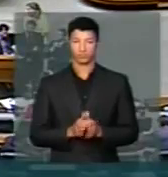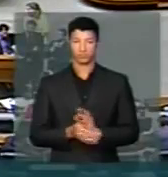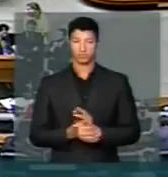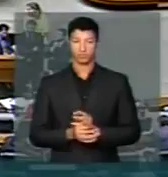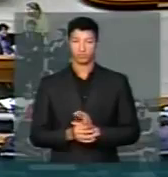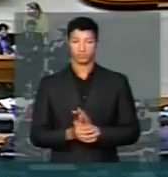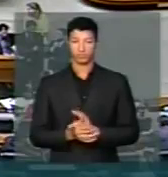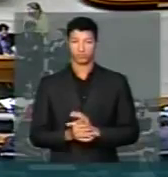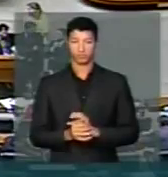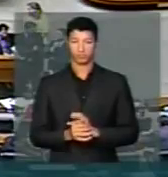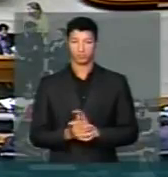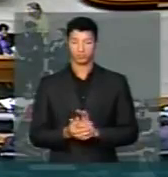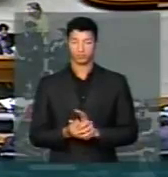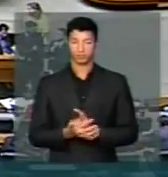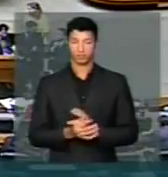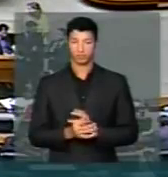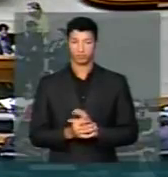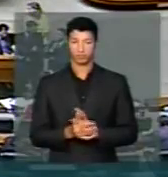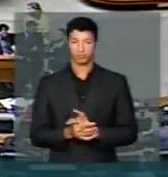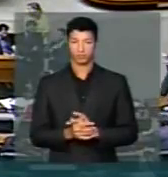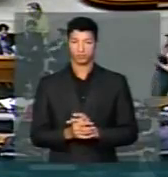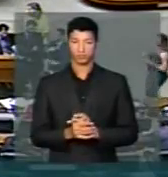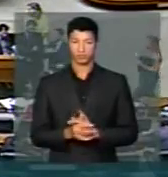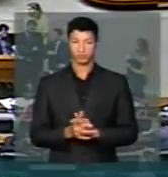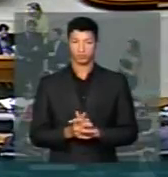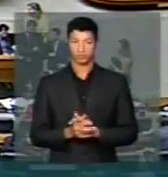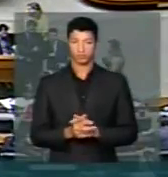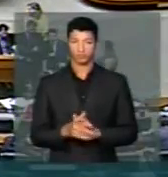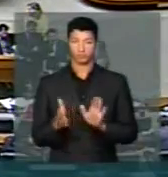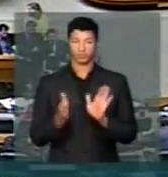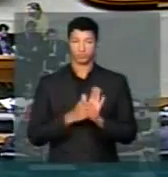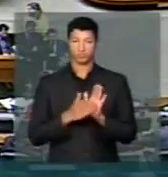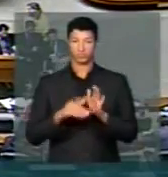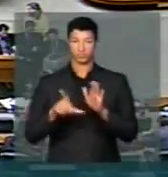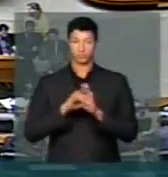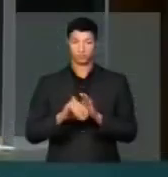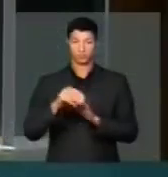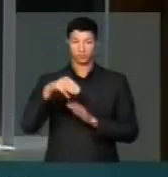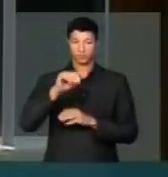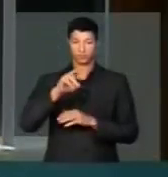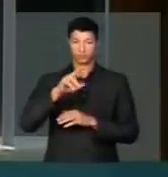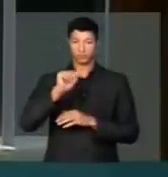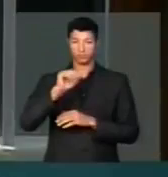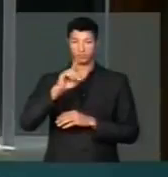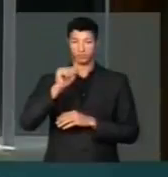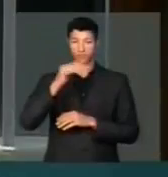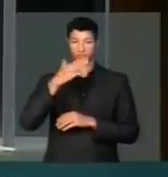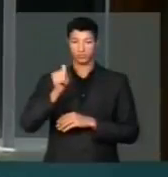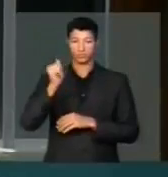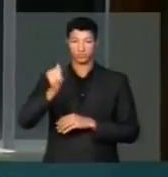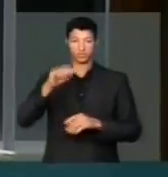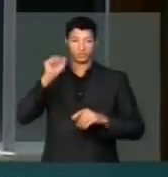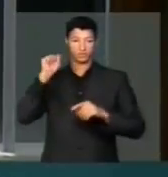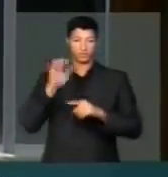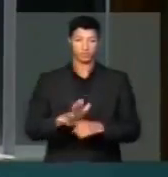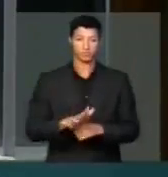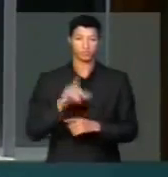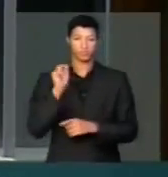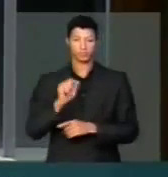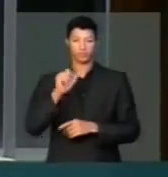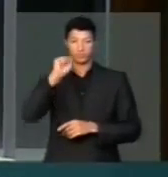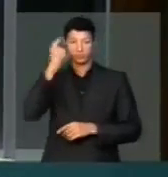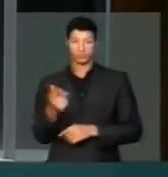O nome, deputados e deputadas, o nome dessa proposta aqui é Lei da Mordaça. É impedir que